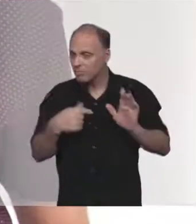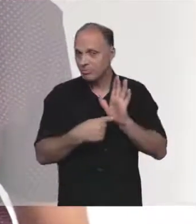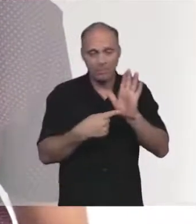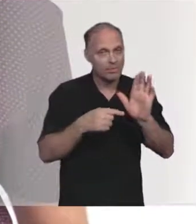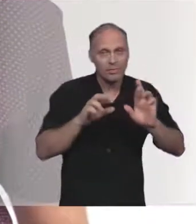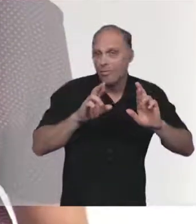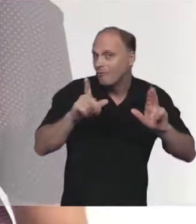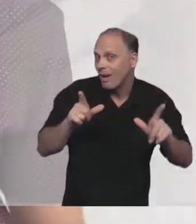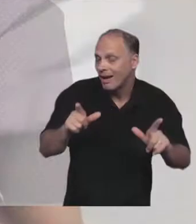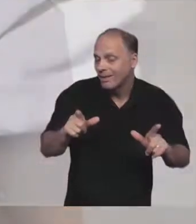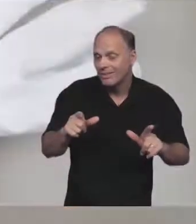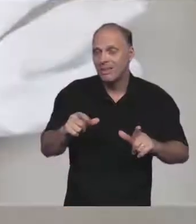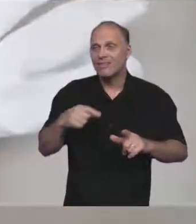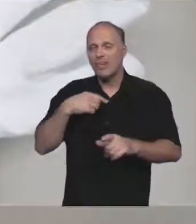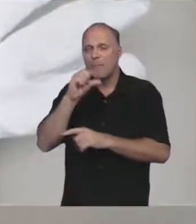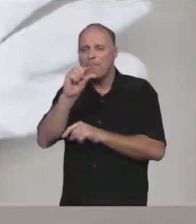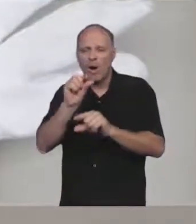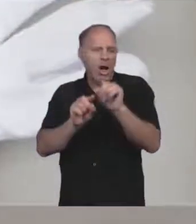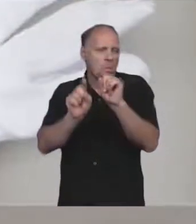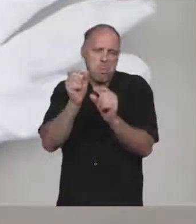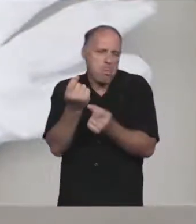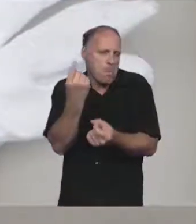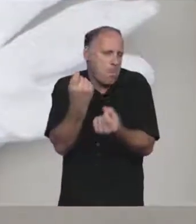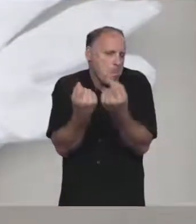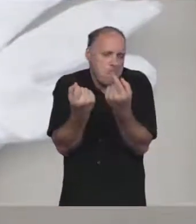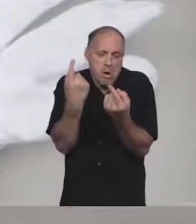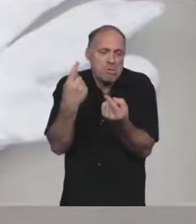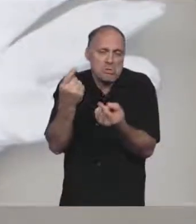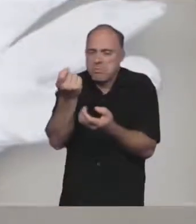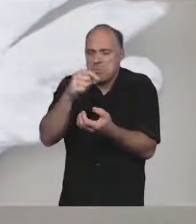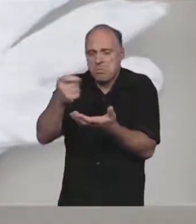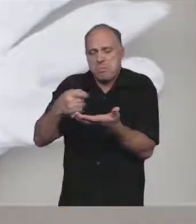E tinha pouca representação,